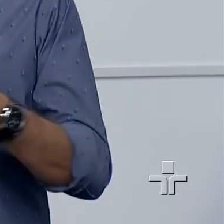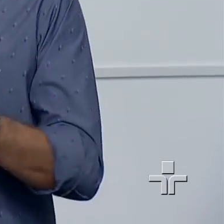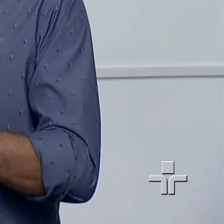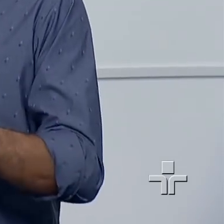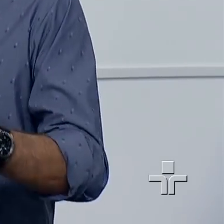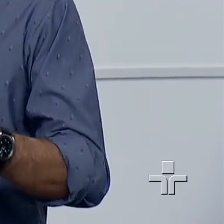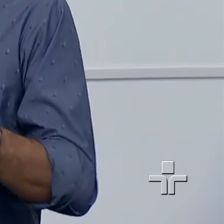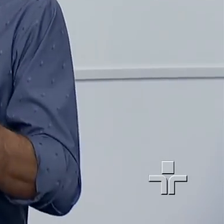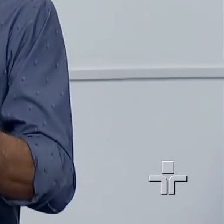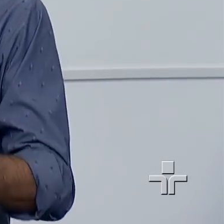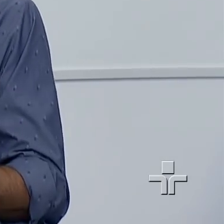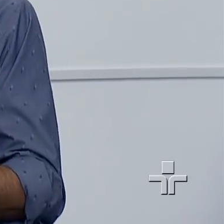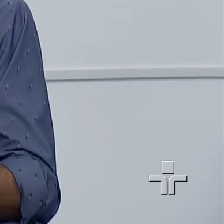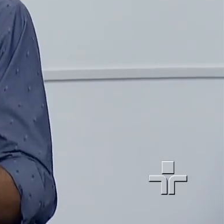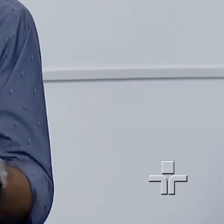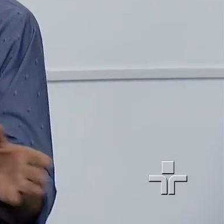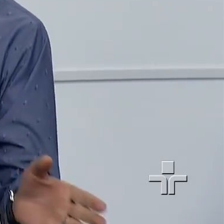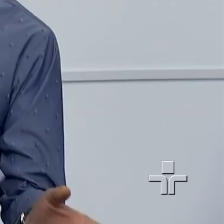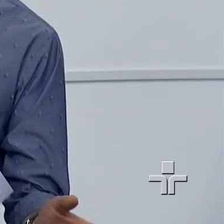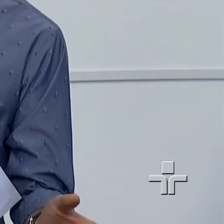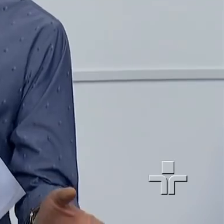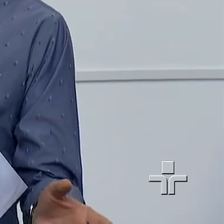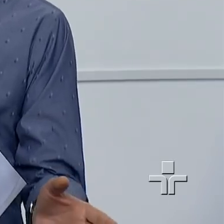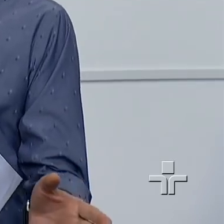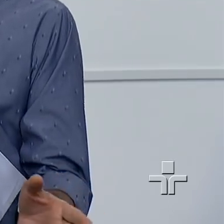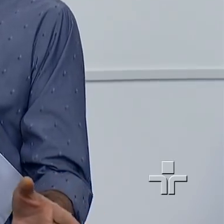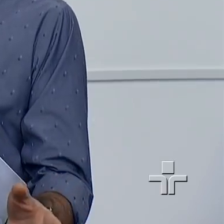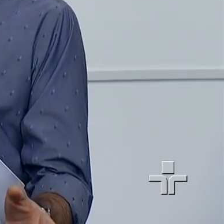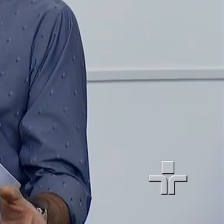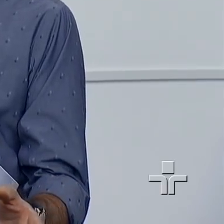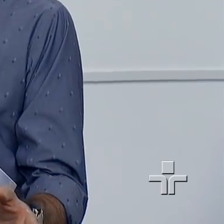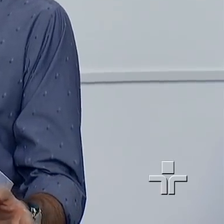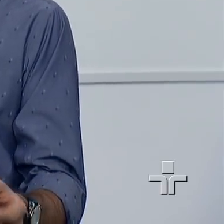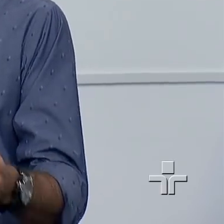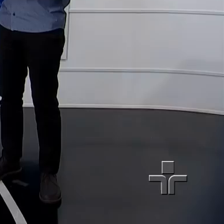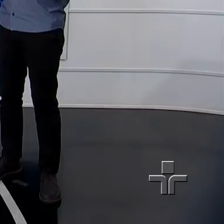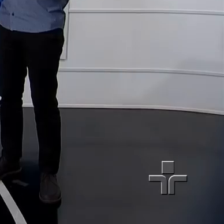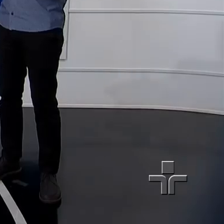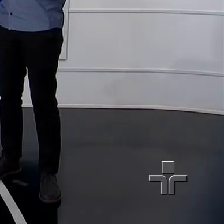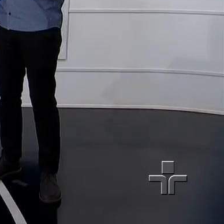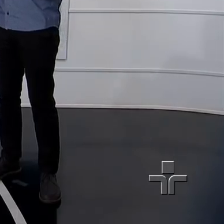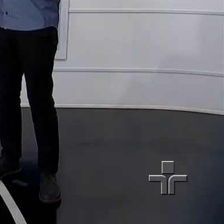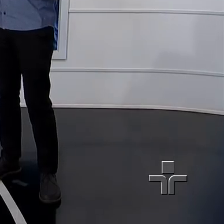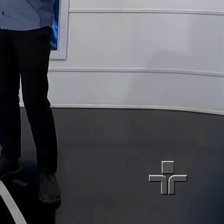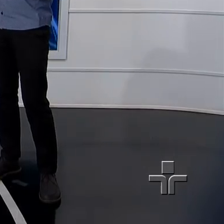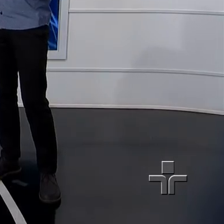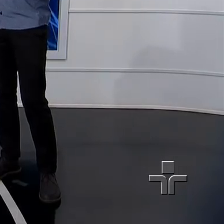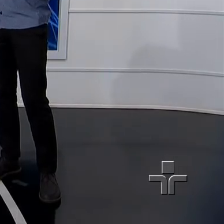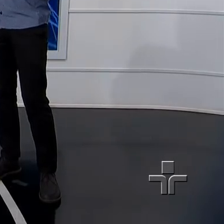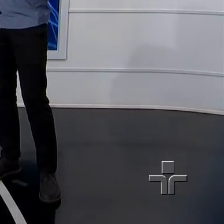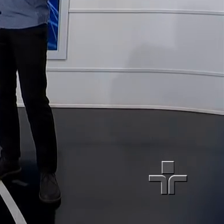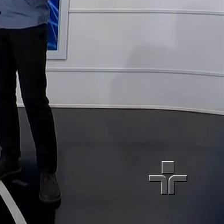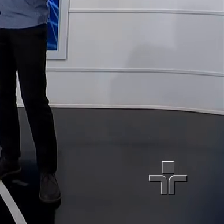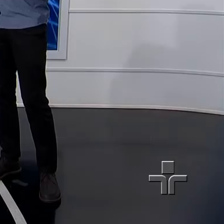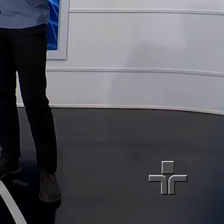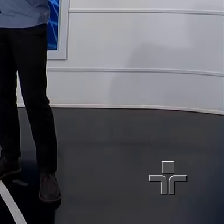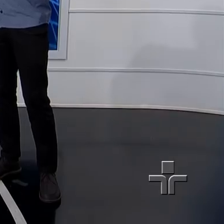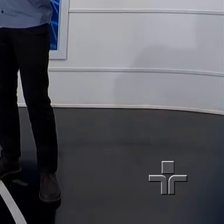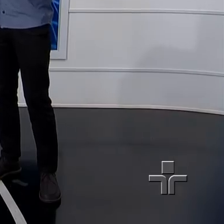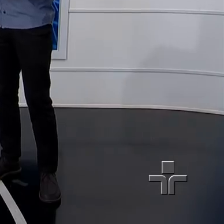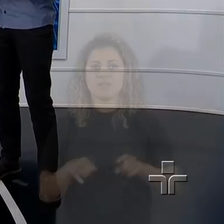da verdade do mundo é a coisa mais bonita do Padre Francisco. Vamos falar de esporte agora, porque hoje,